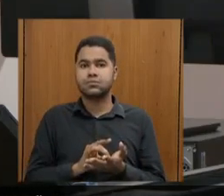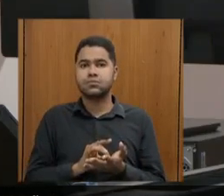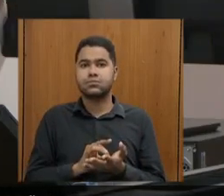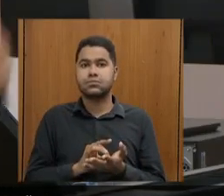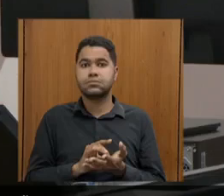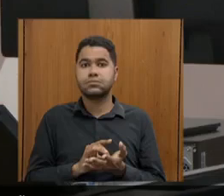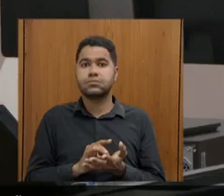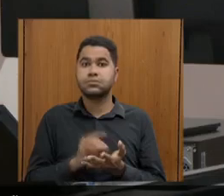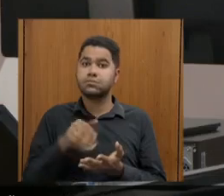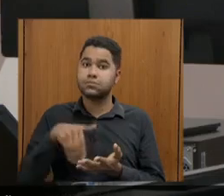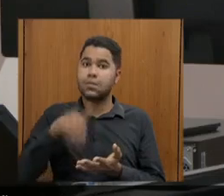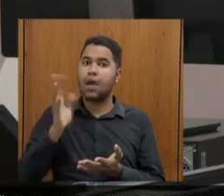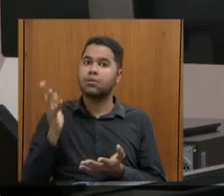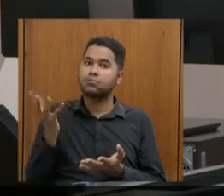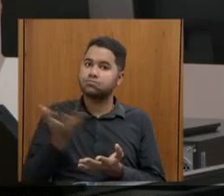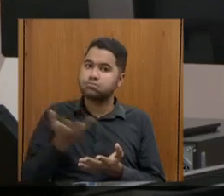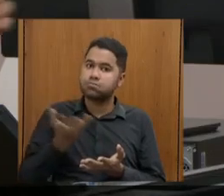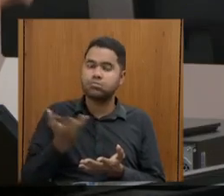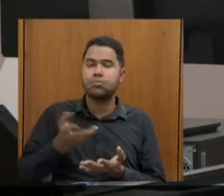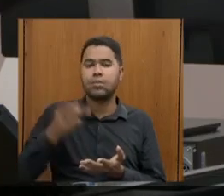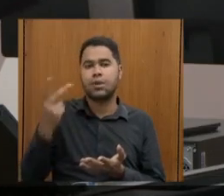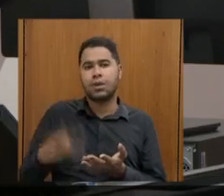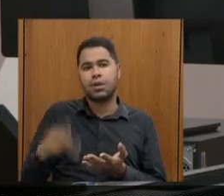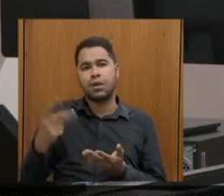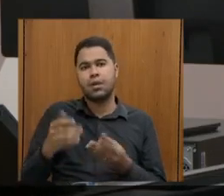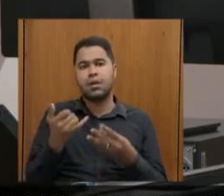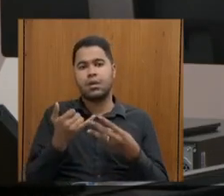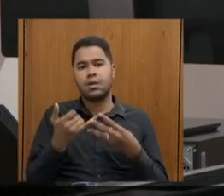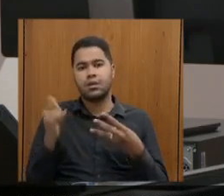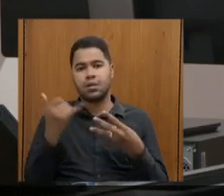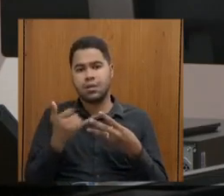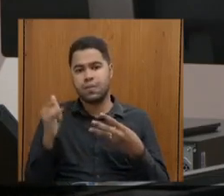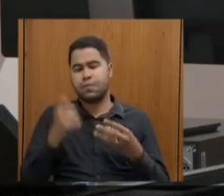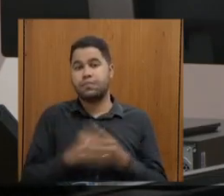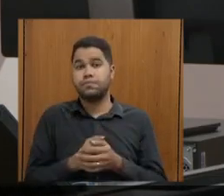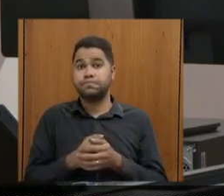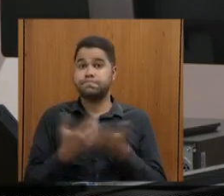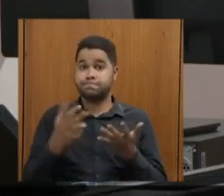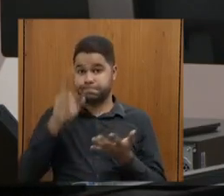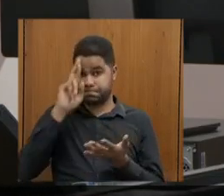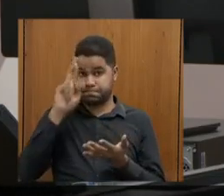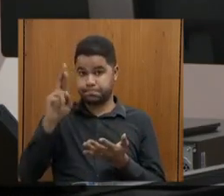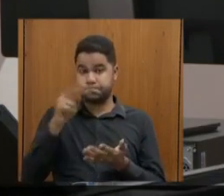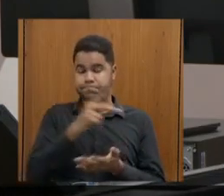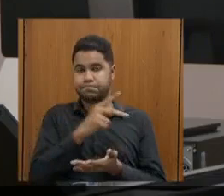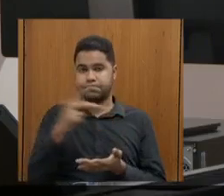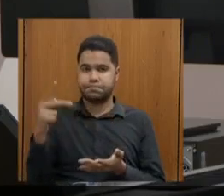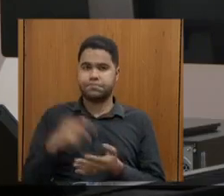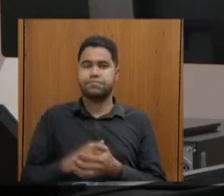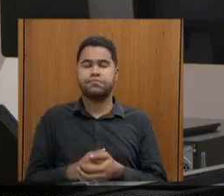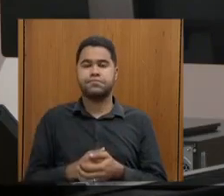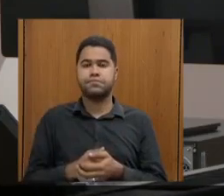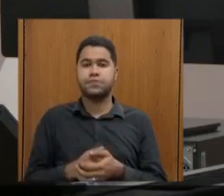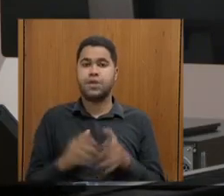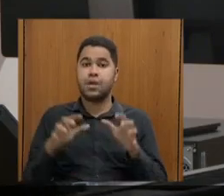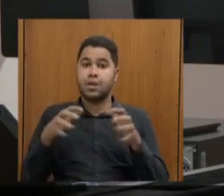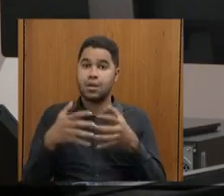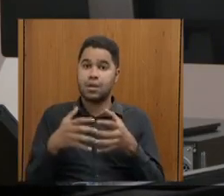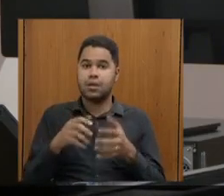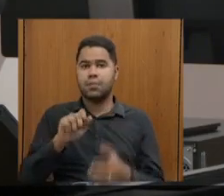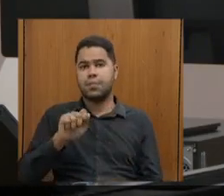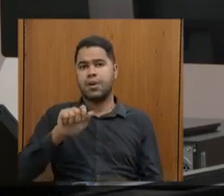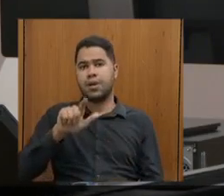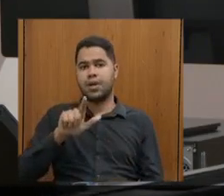é mais agilidade ainda da Cemig E aí se o presidente E a equipe do